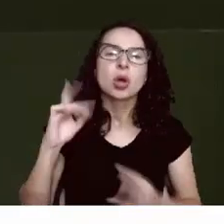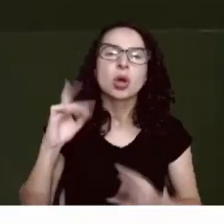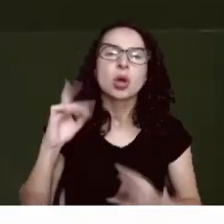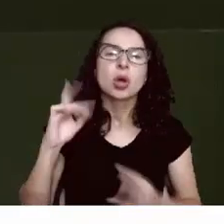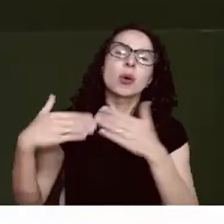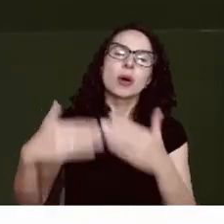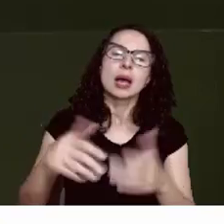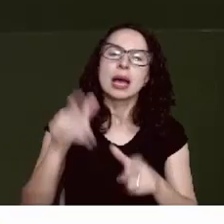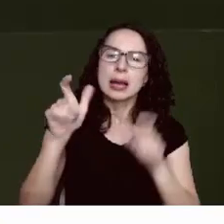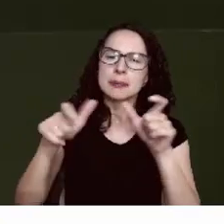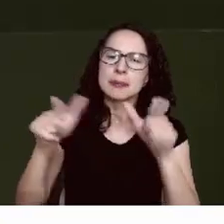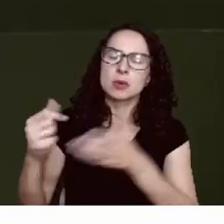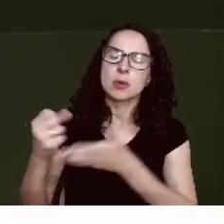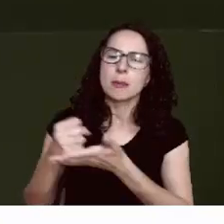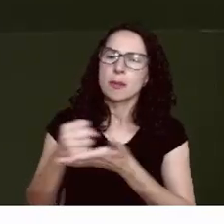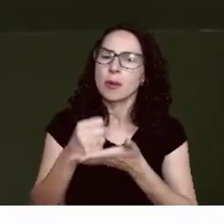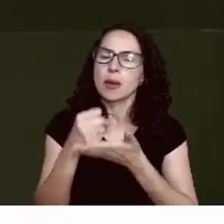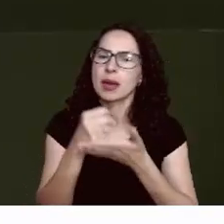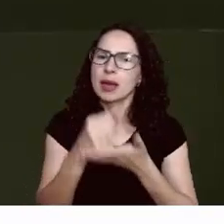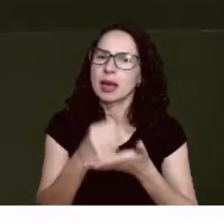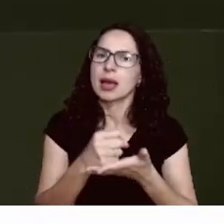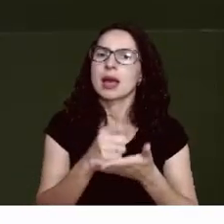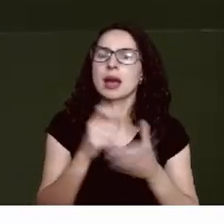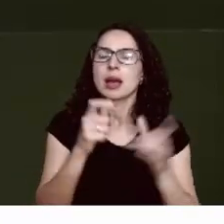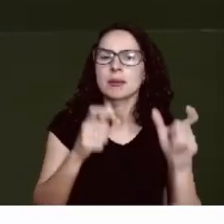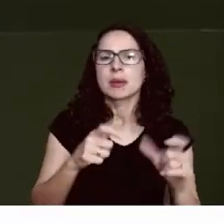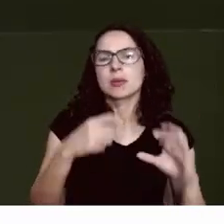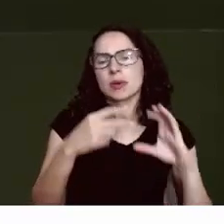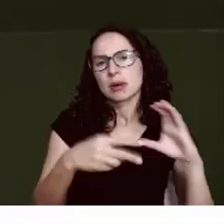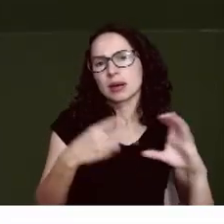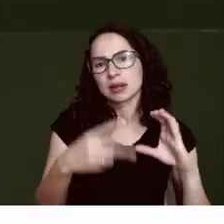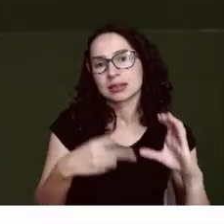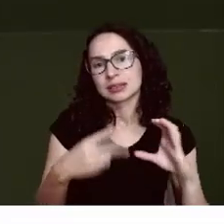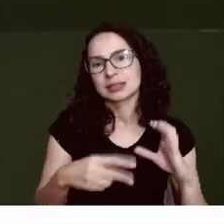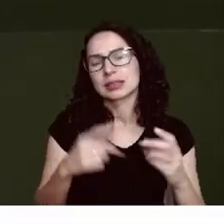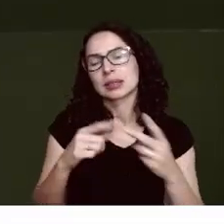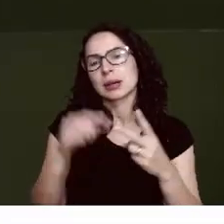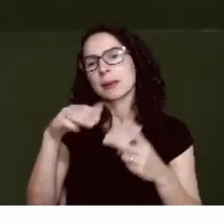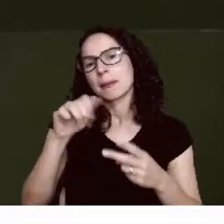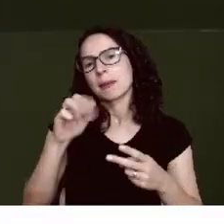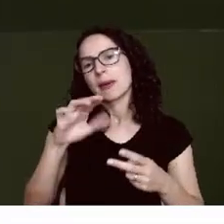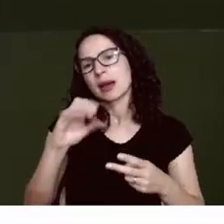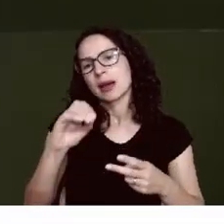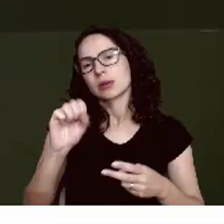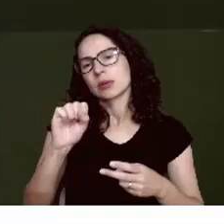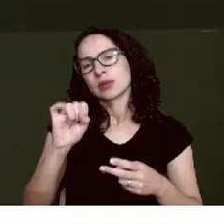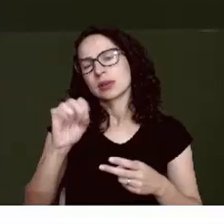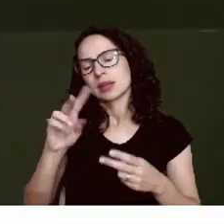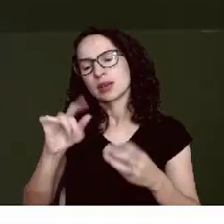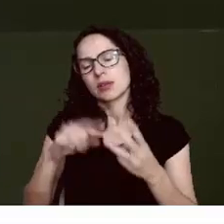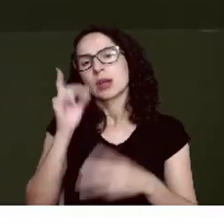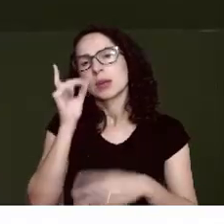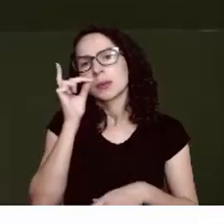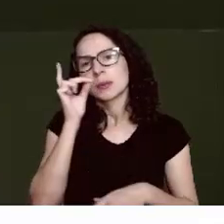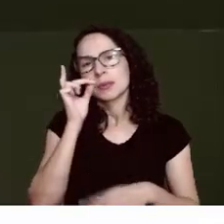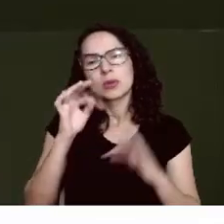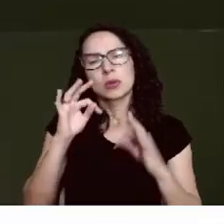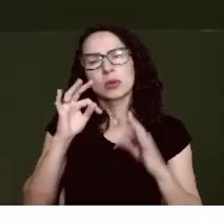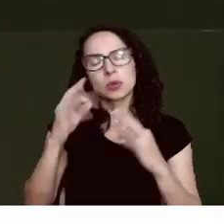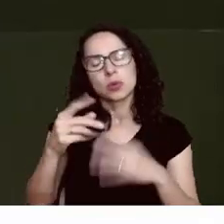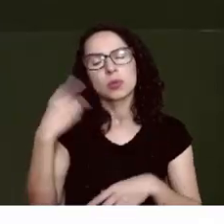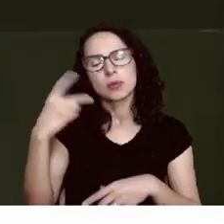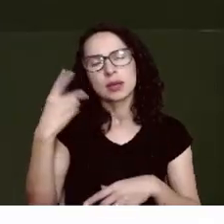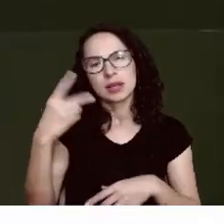que me apoiaram, como o pessoal da Câmara Municipal, Marco Silva, Donizete, o Carlinha, todos os vereadores que puderam me dar